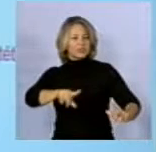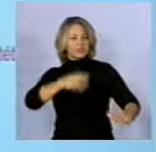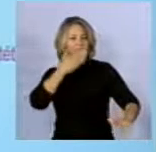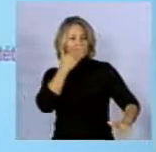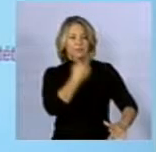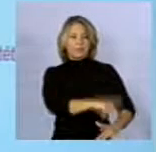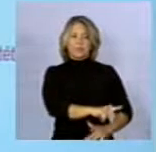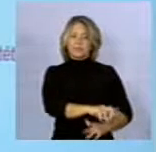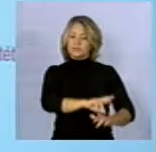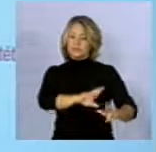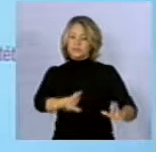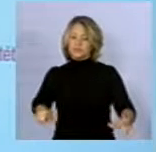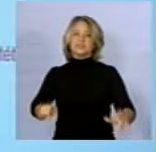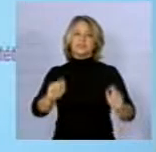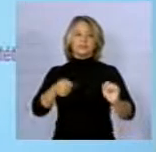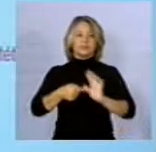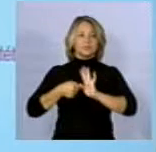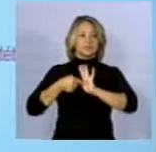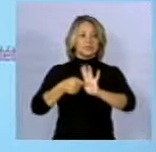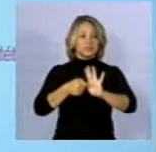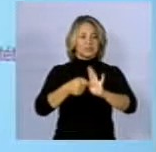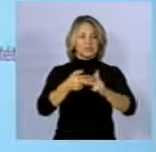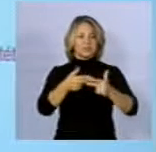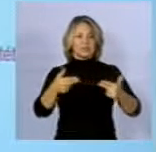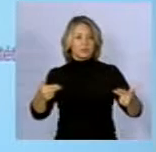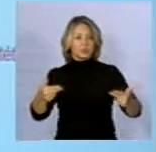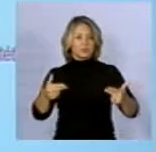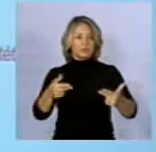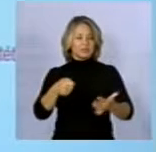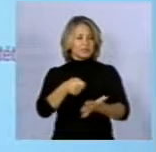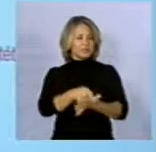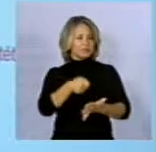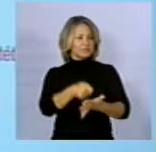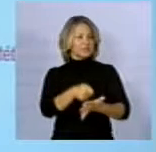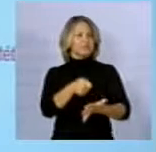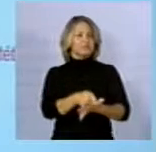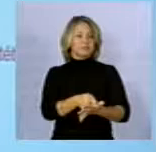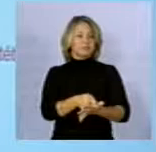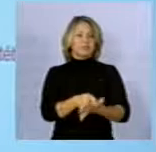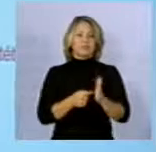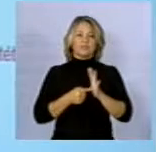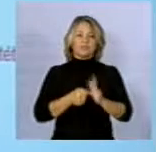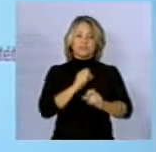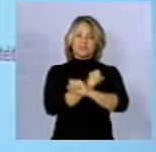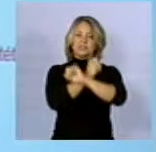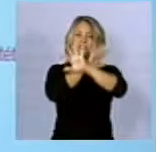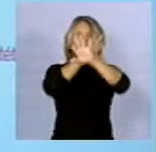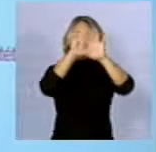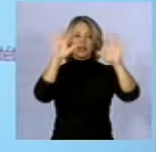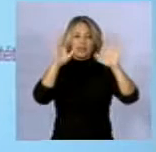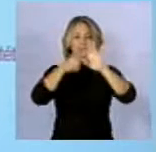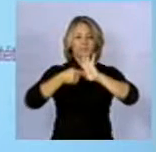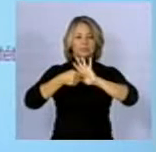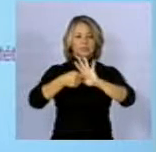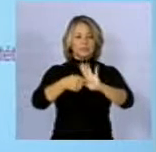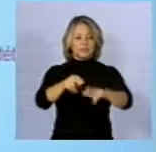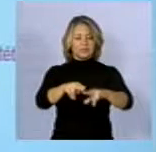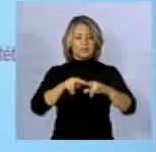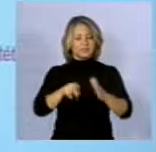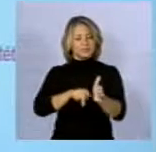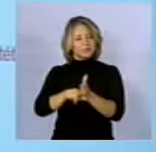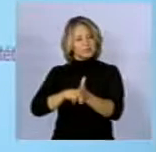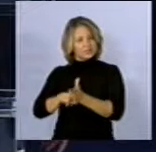ser estabelecidos para efeitos estabelecidos que foram claramente indicados pela